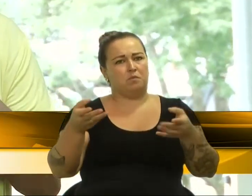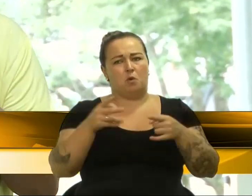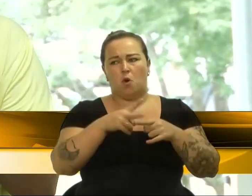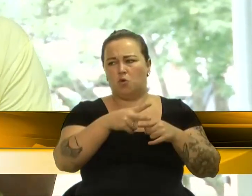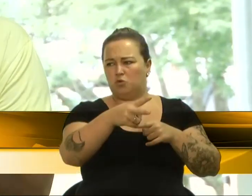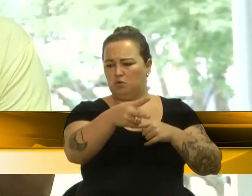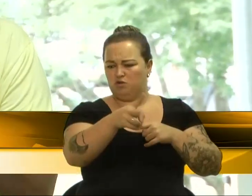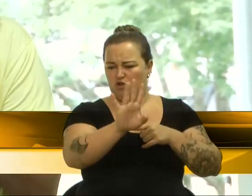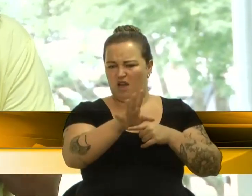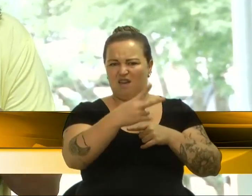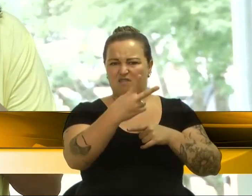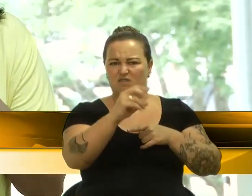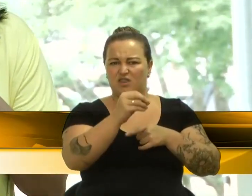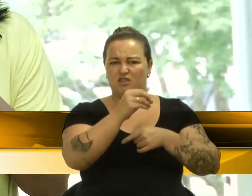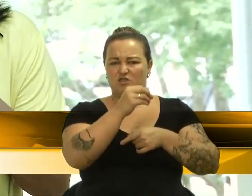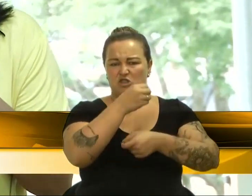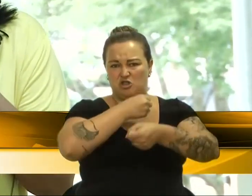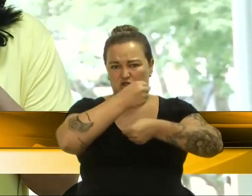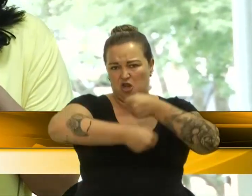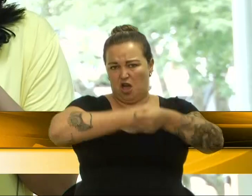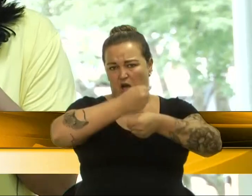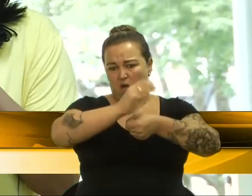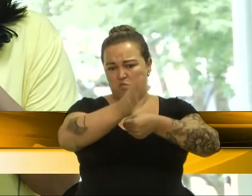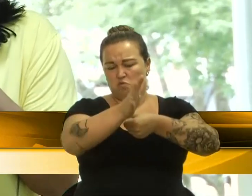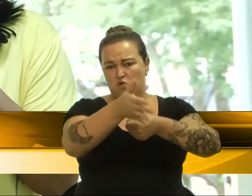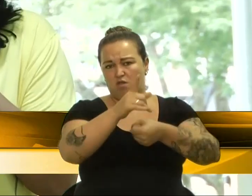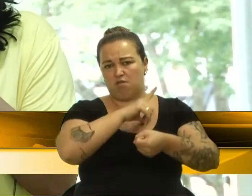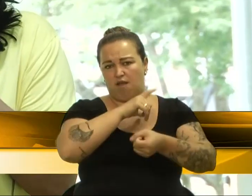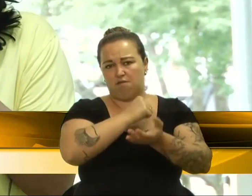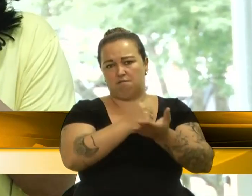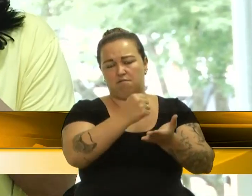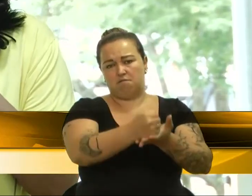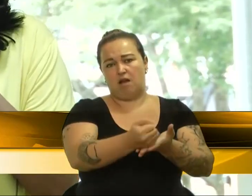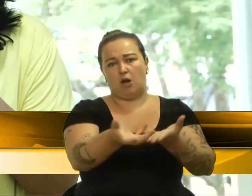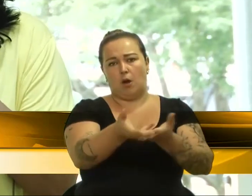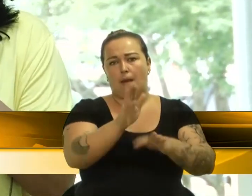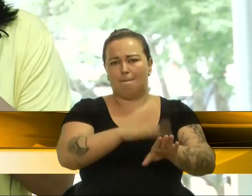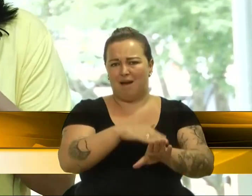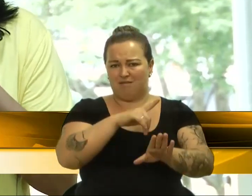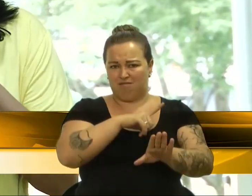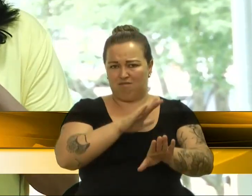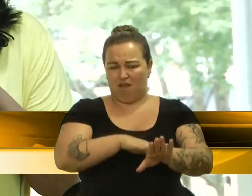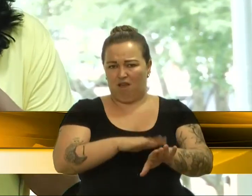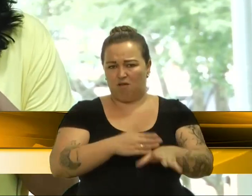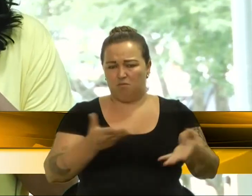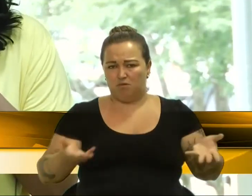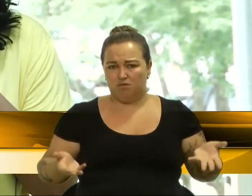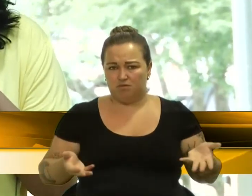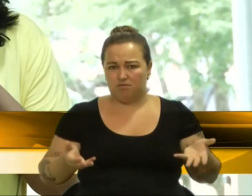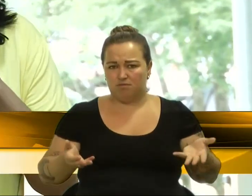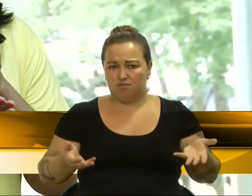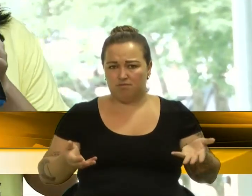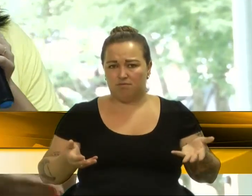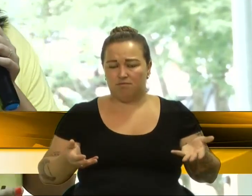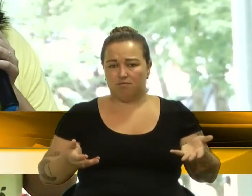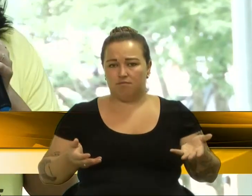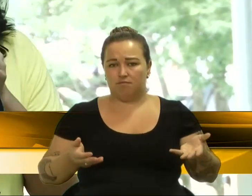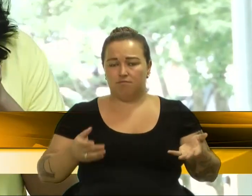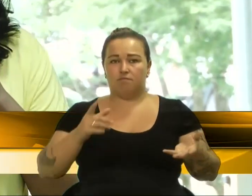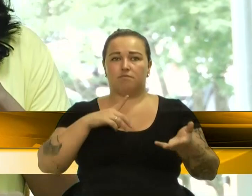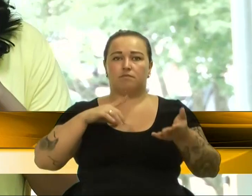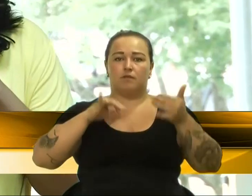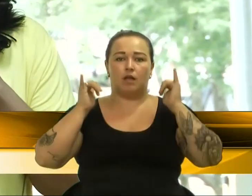tem esse contrato há 20 anos, e agora, então, tendo a possibilidade de prorrogar por mais tempo. Num tempo em que a gente tem os transportes